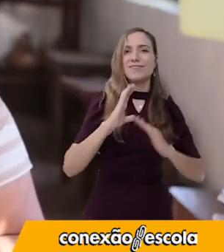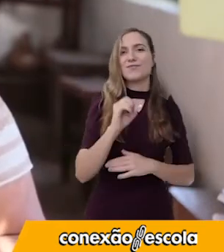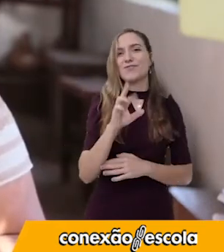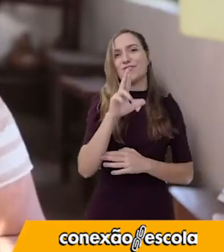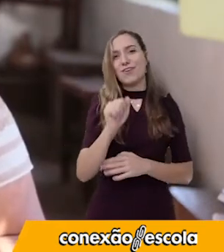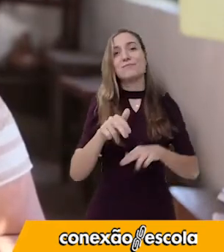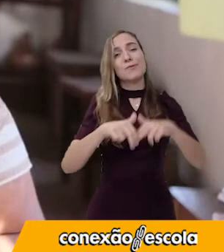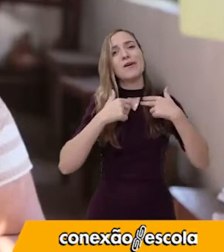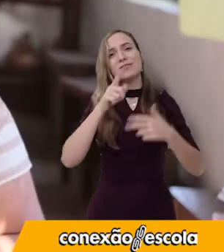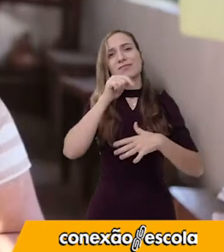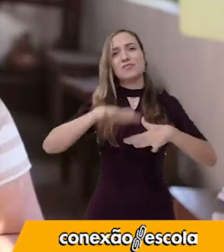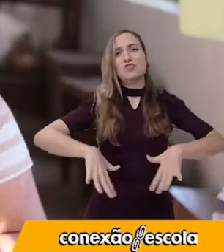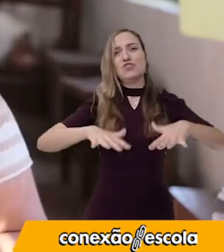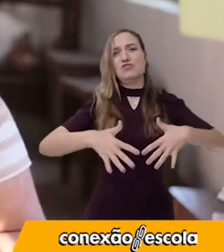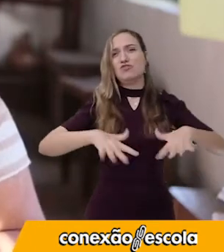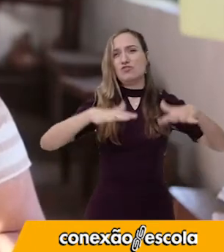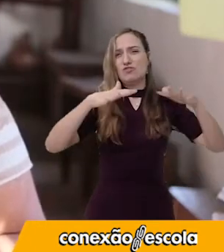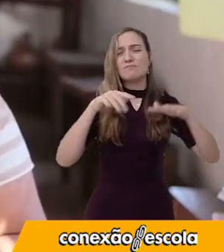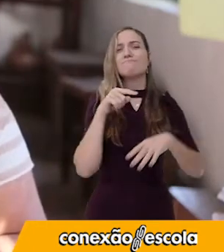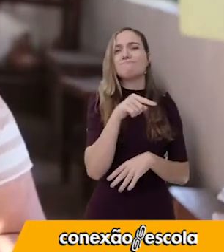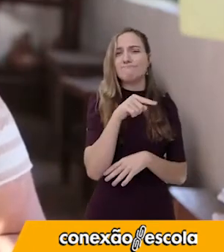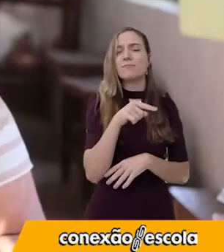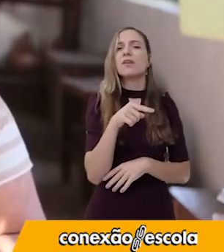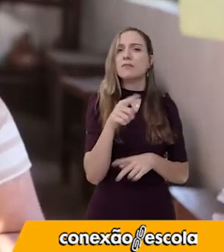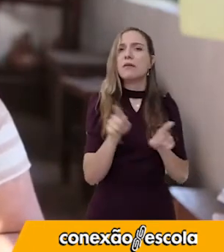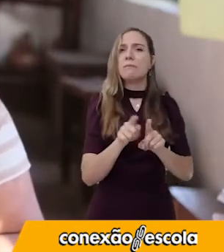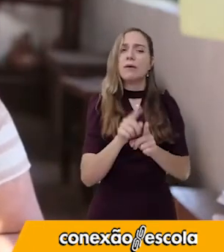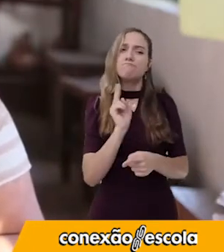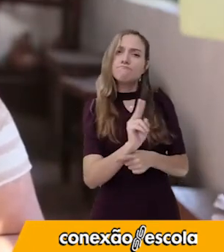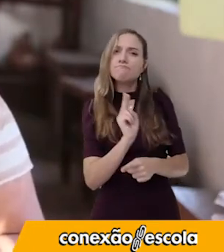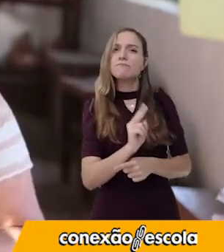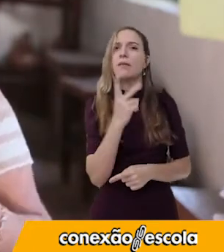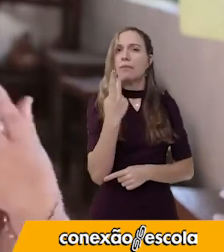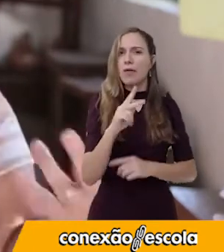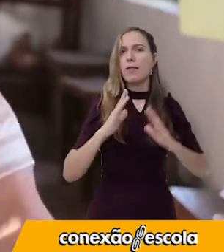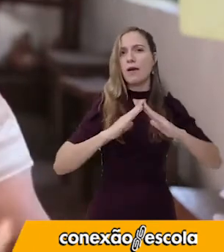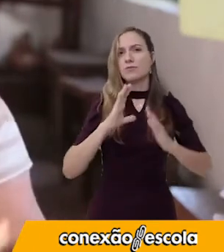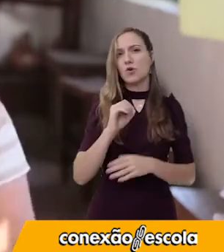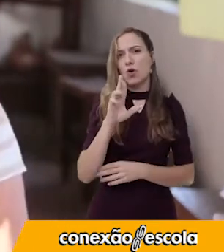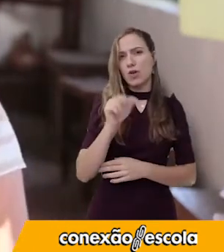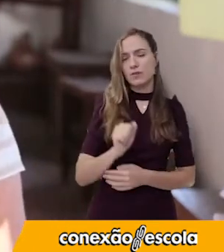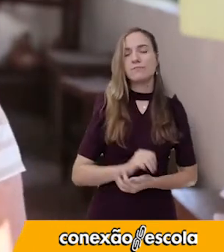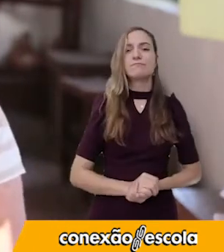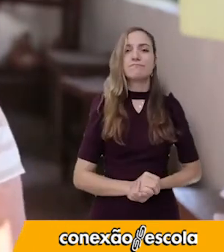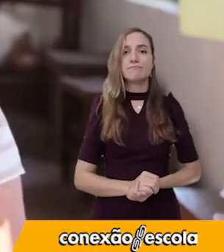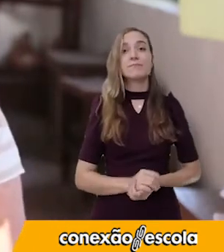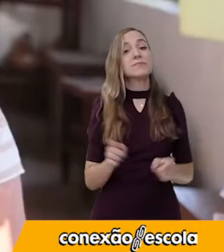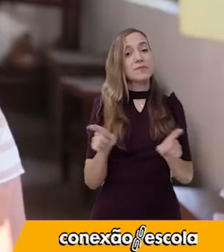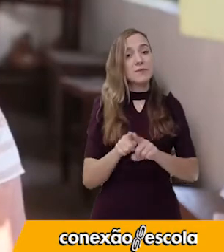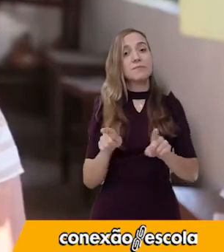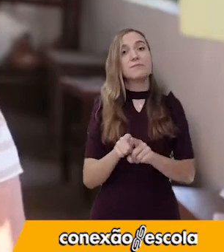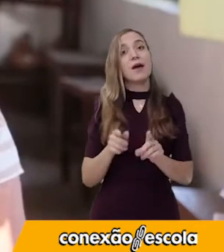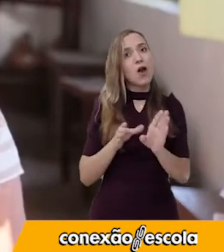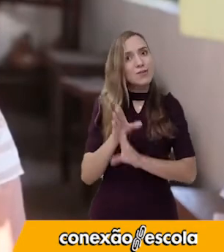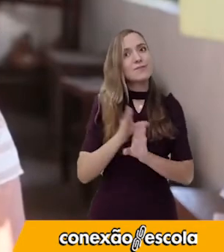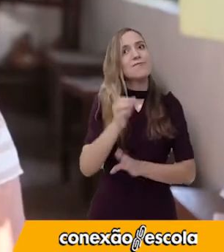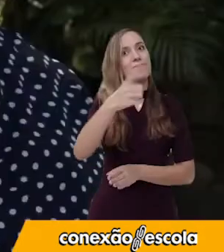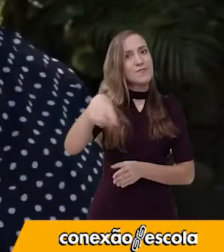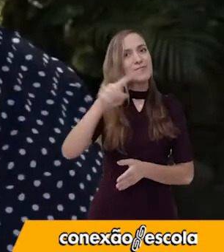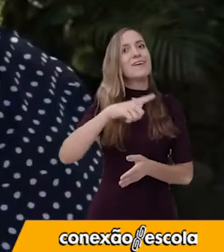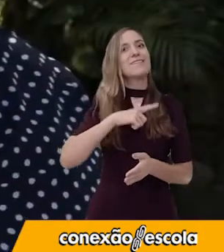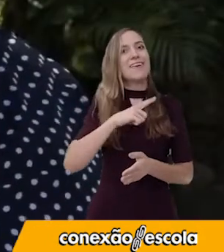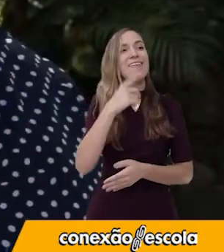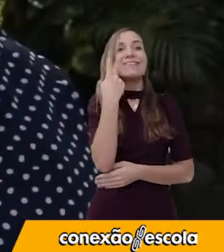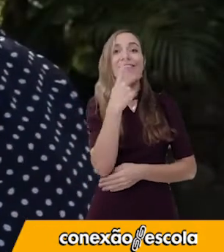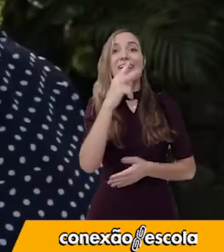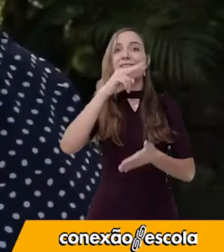nós pudemos recuperar grande parte do patrimônio que foi atingido pela enchente e a manutenção dessa própria Casa de Cora Coralina.